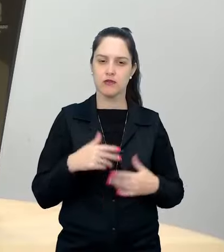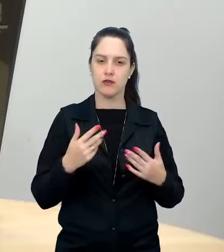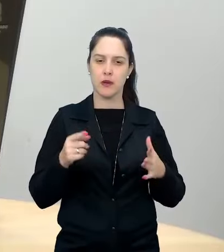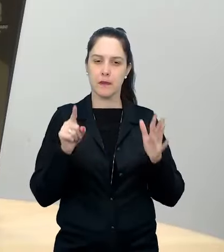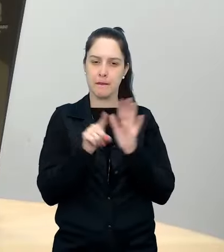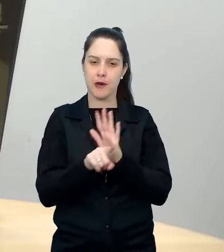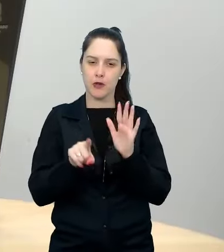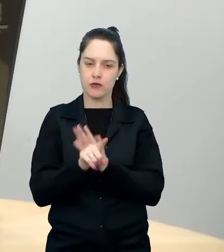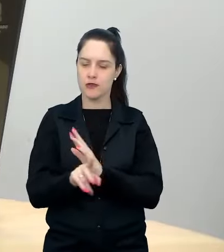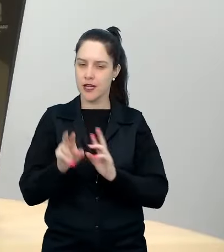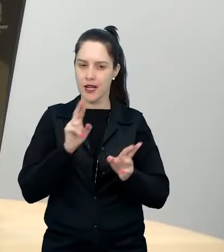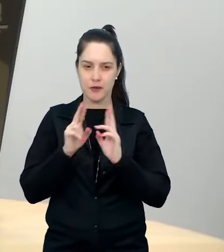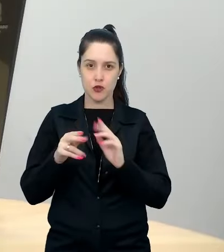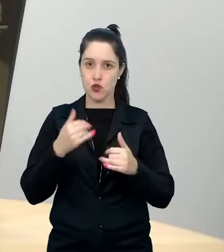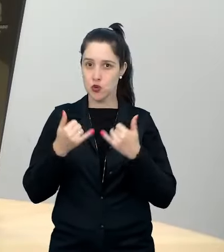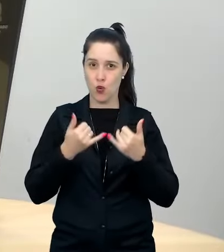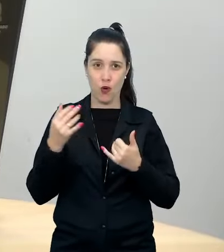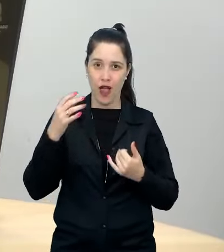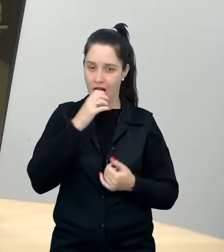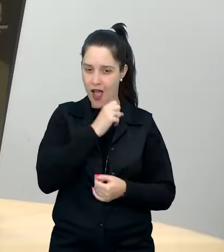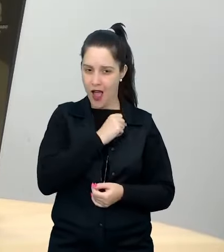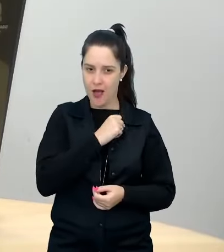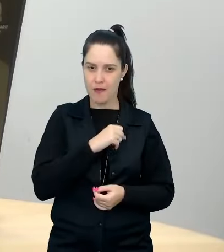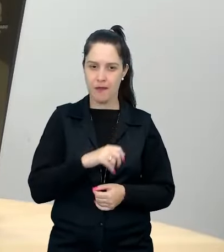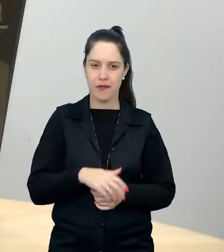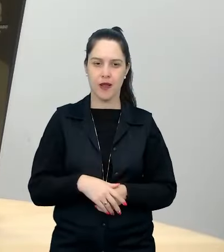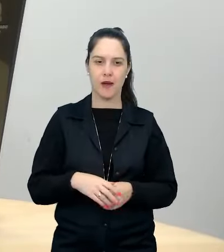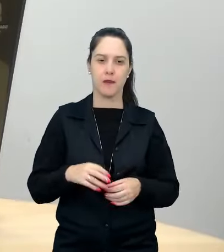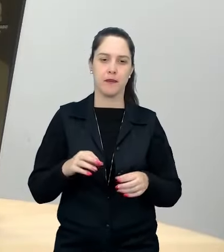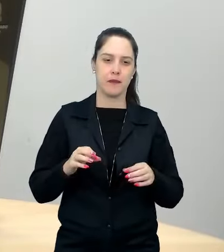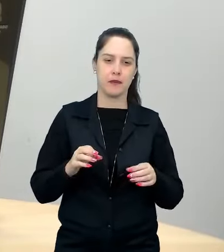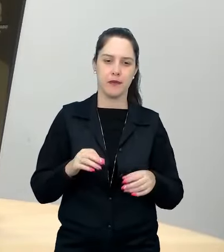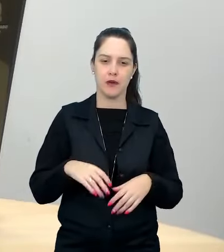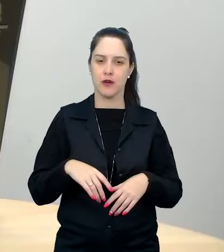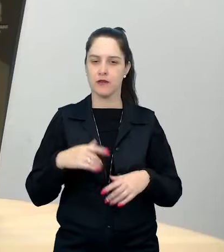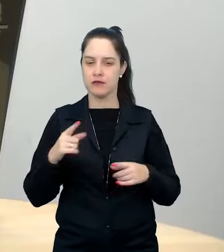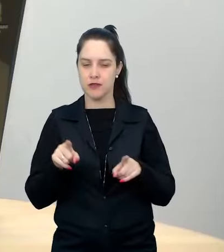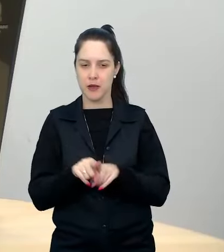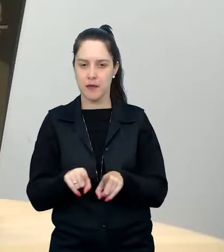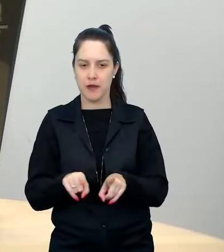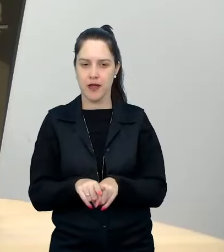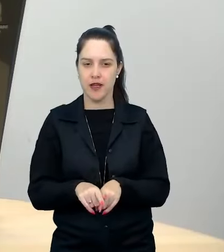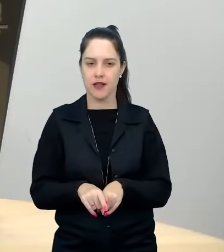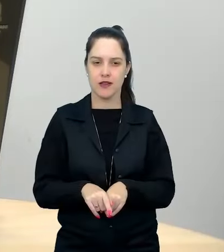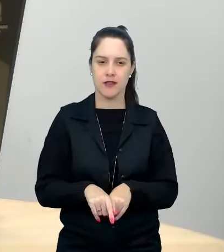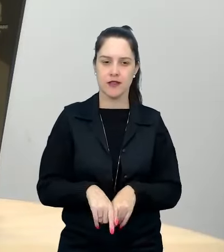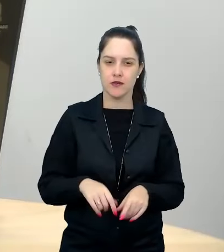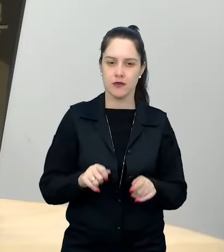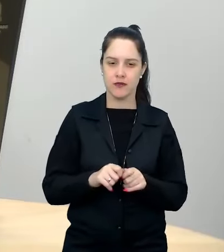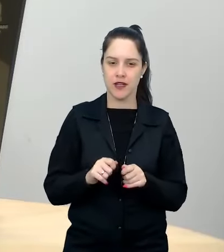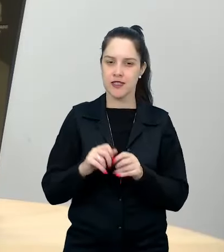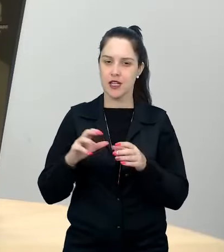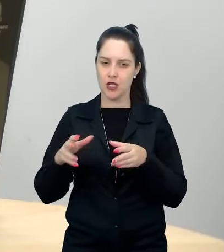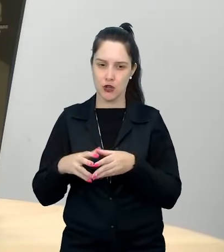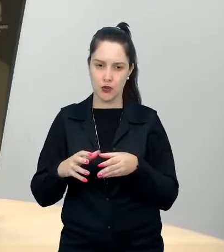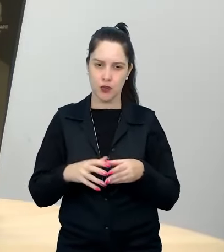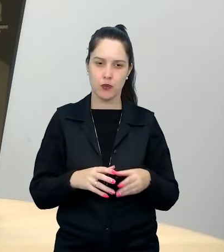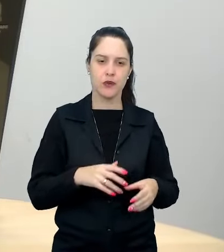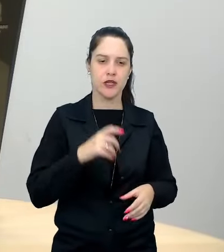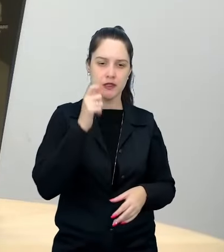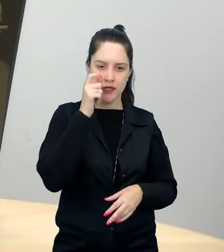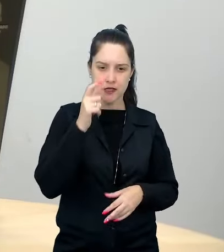Perguntas e respostas, um joguinho rápido, só para verificar, e tem pontuação, se faz entre grupos, é bem interessante